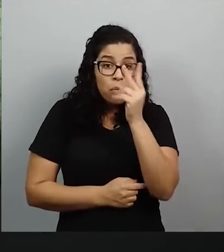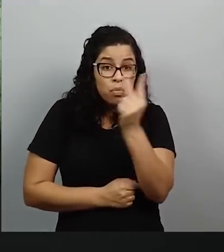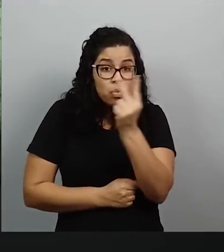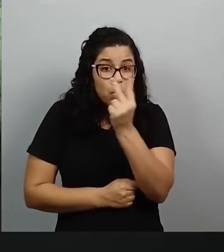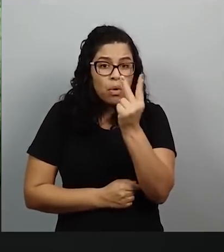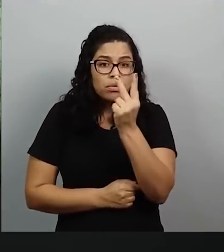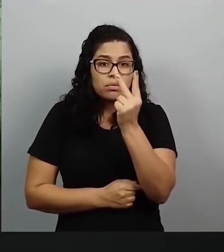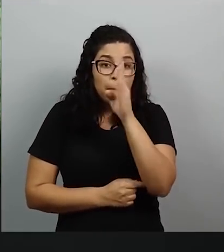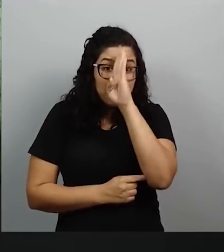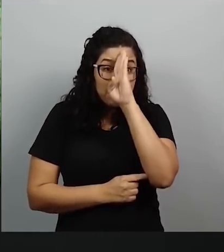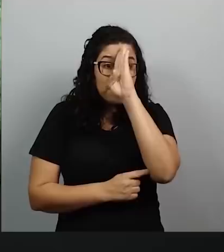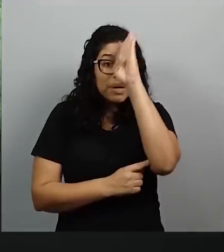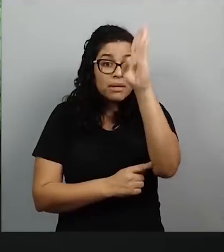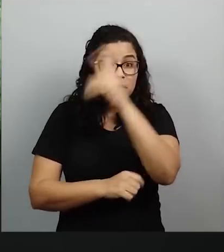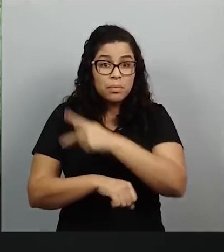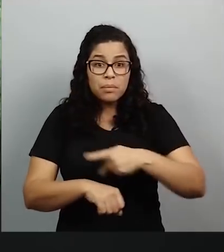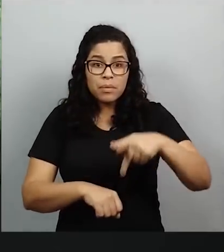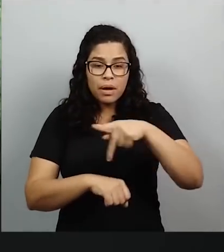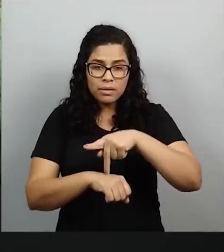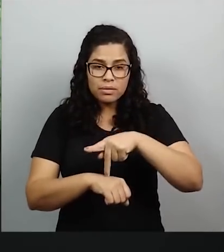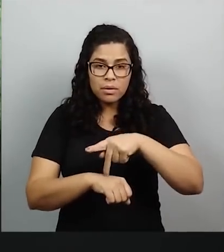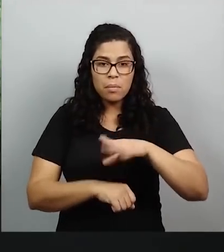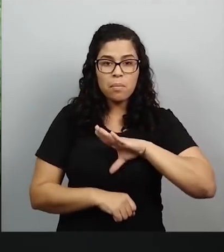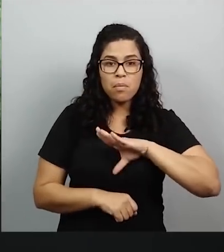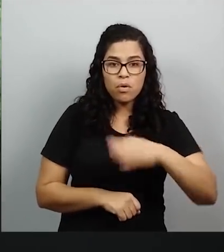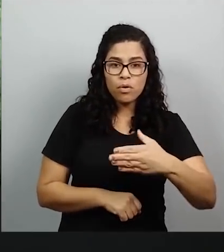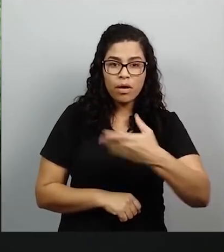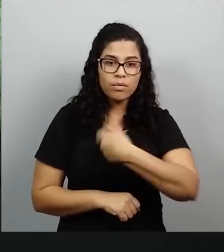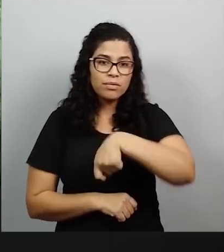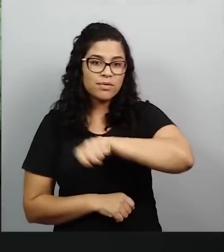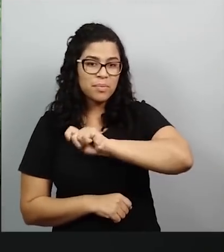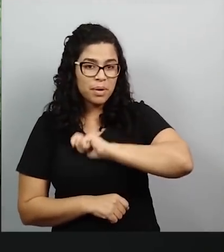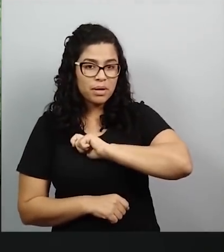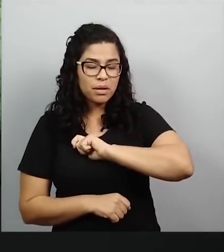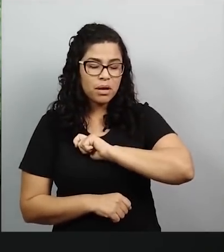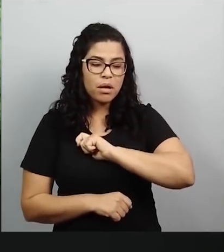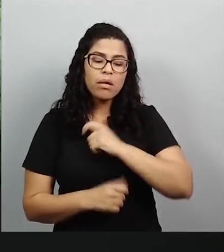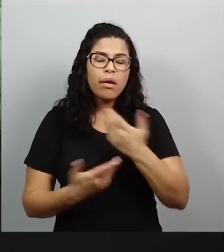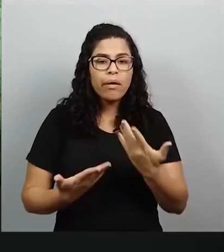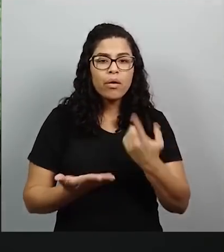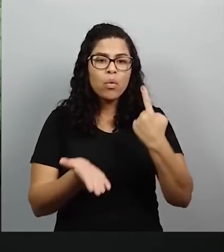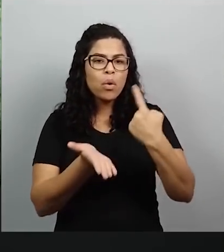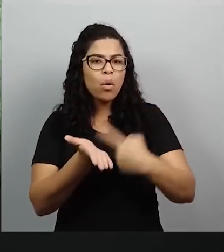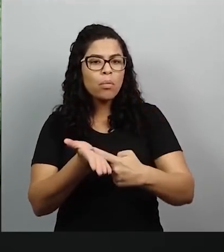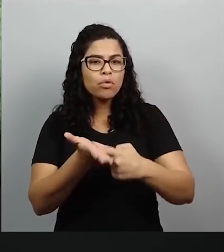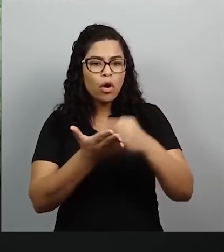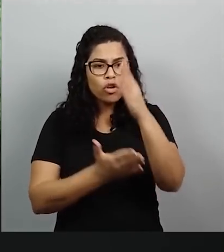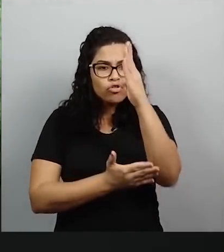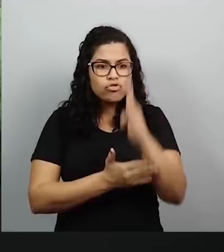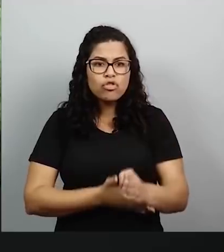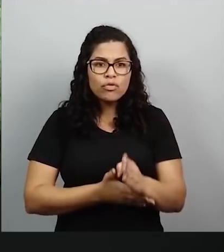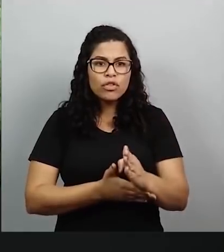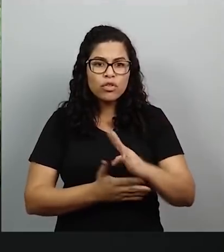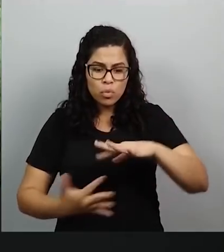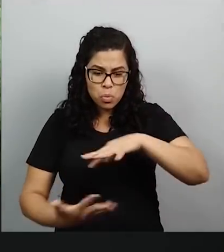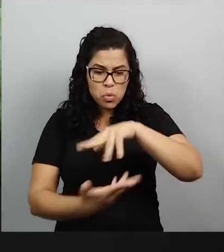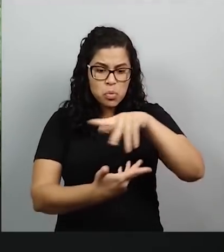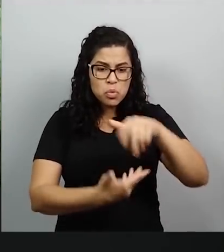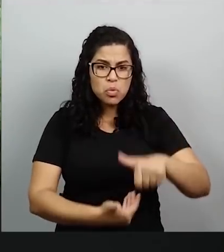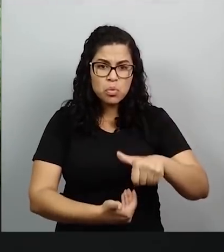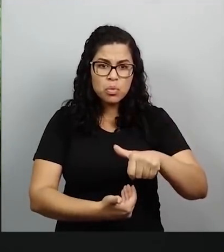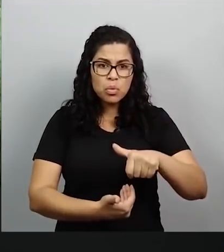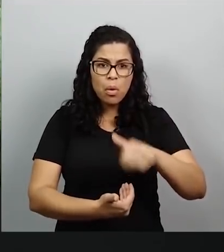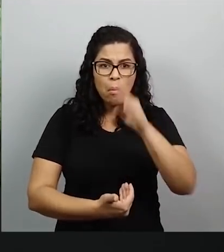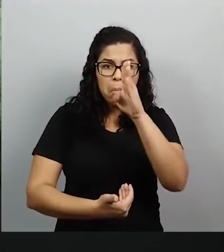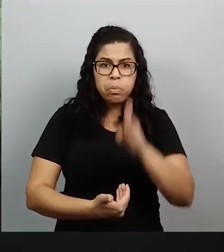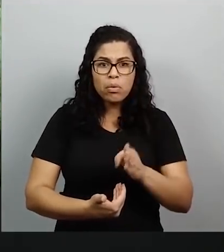países, economicamente falando, no mundo, Portugal e Espanha, resolveram ali entre elas dividir o mundo.